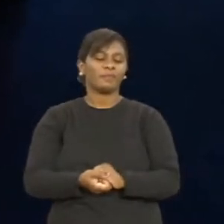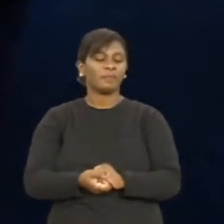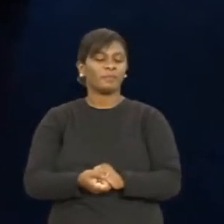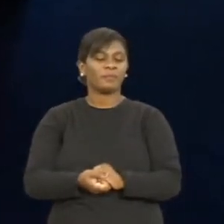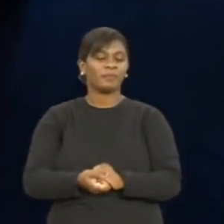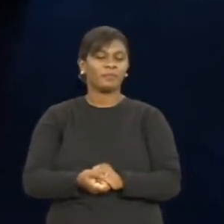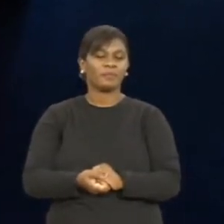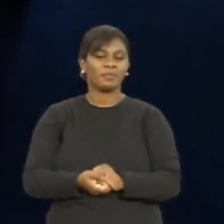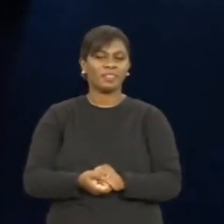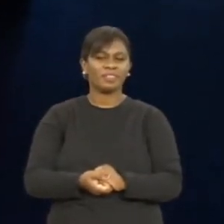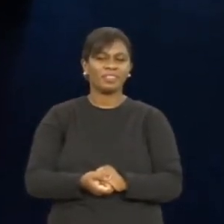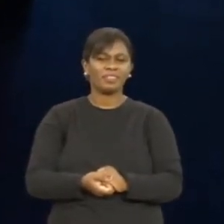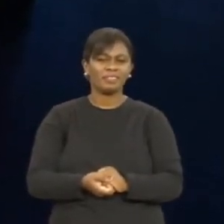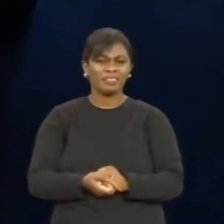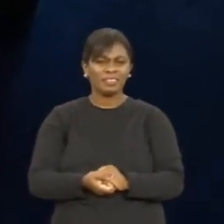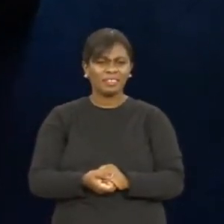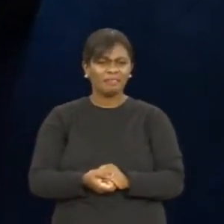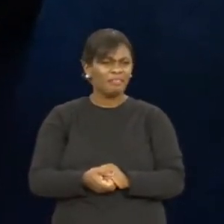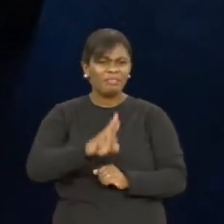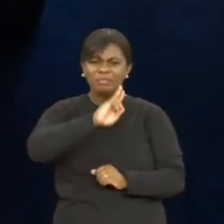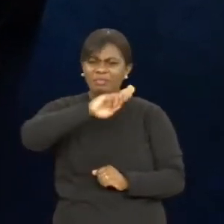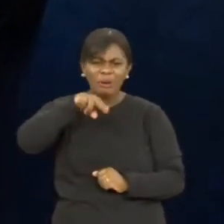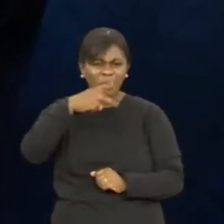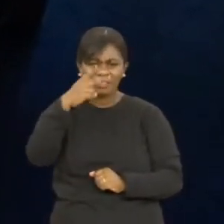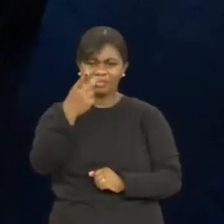Não é seu dinheiro que Ele quer, como dizem lá fora.